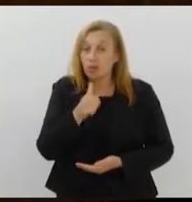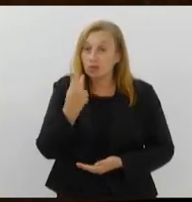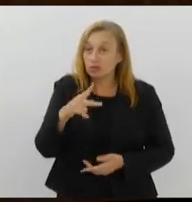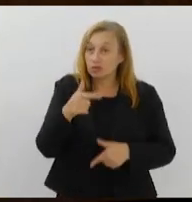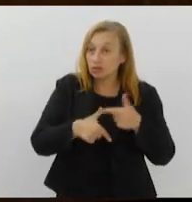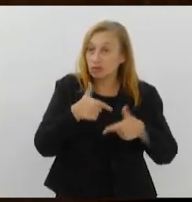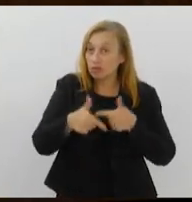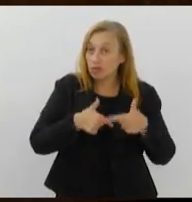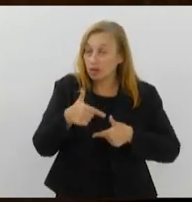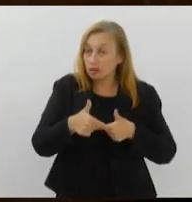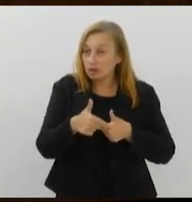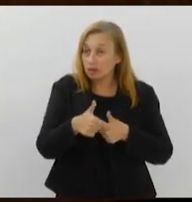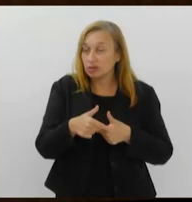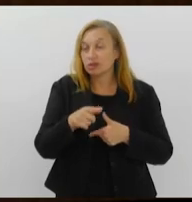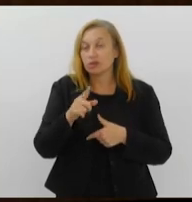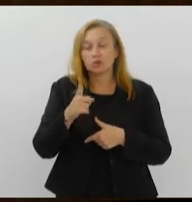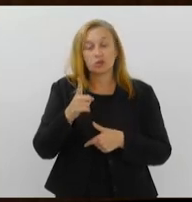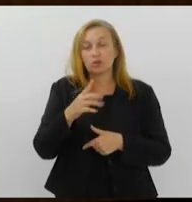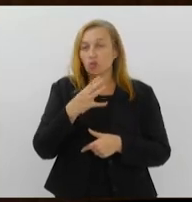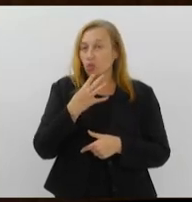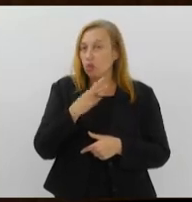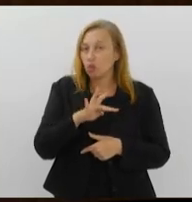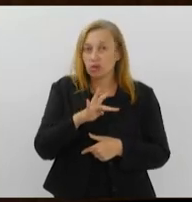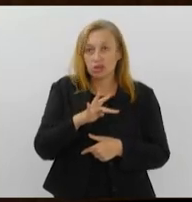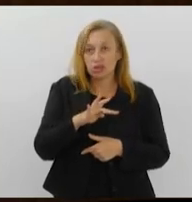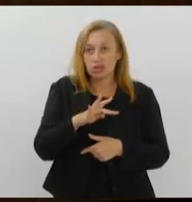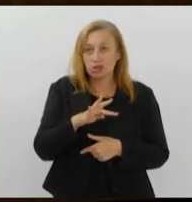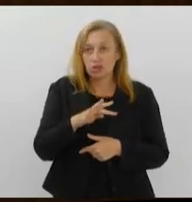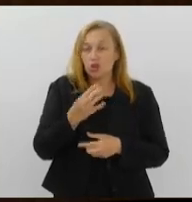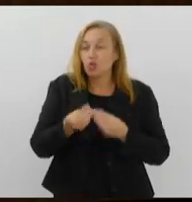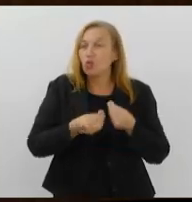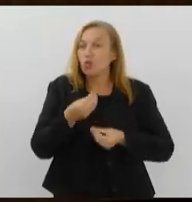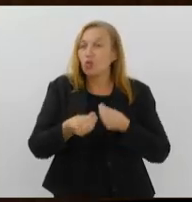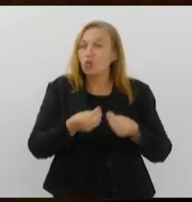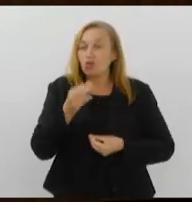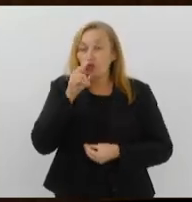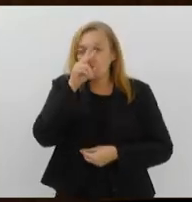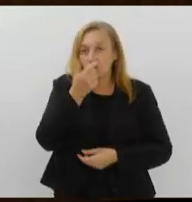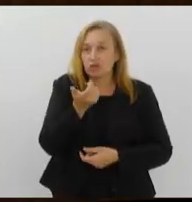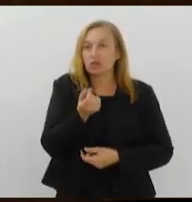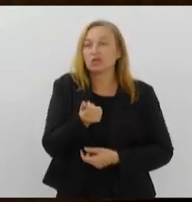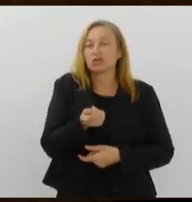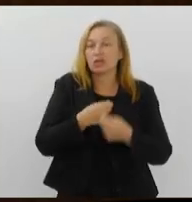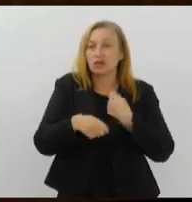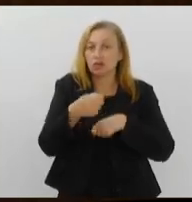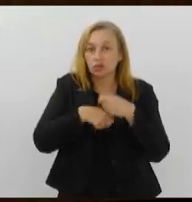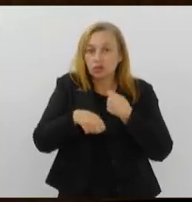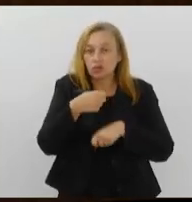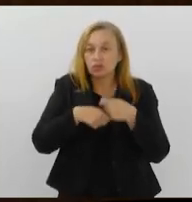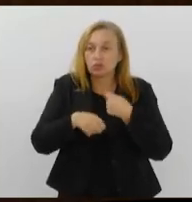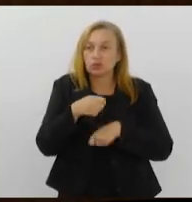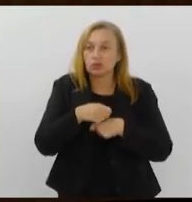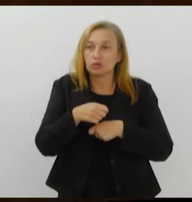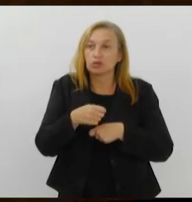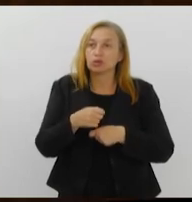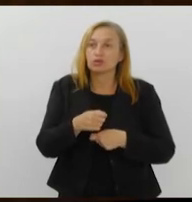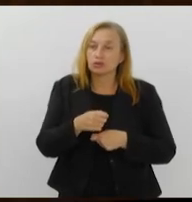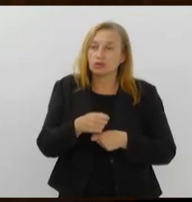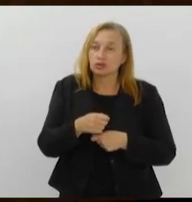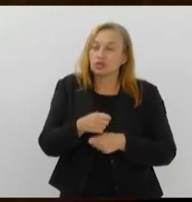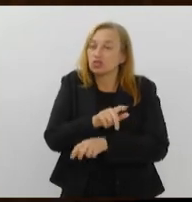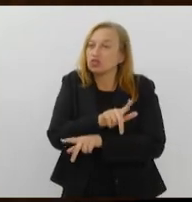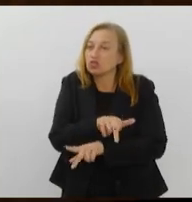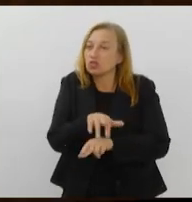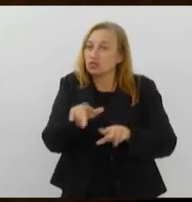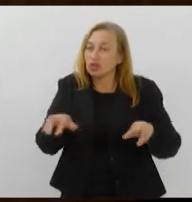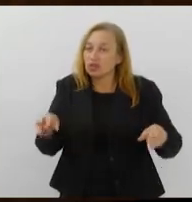trabalho nem sempre são reconhecidas como força econômica da manutenção da economia de